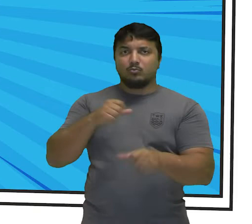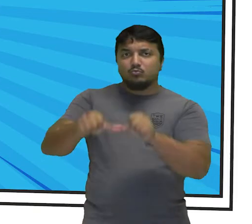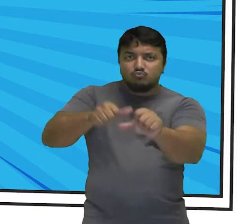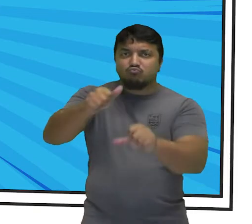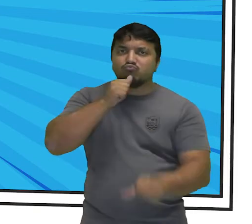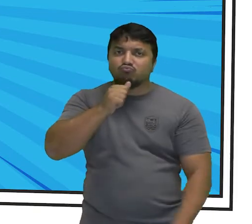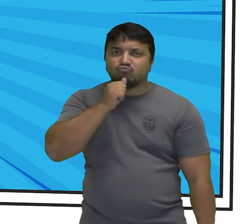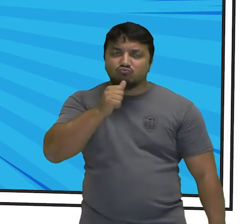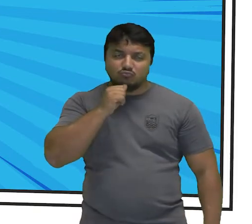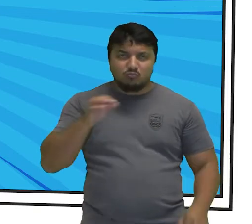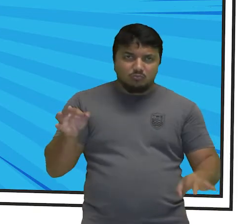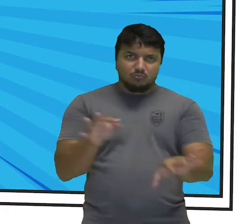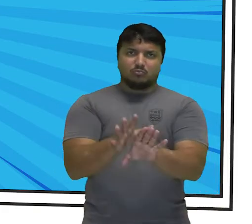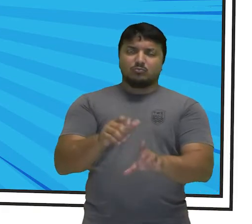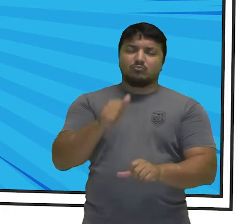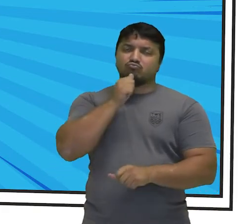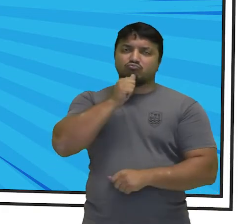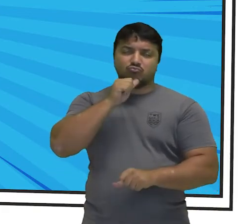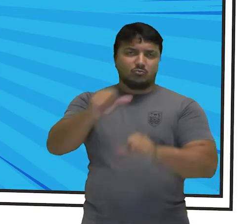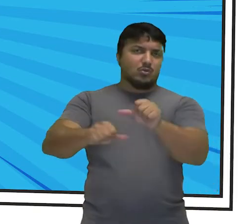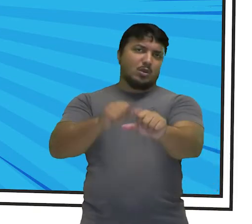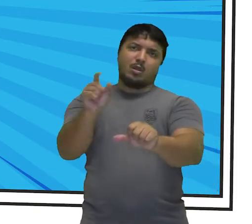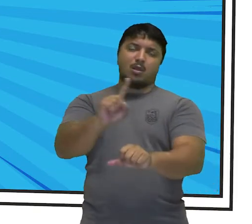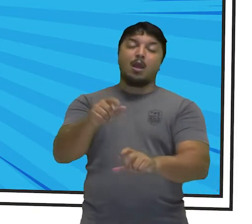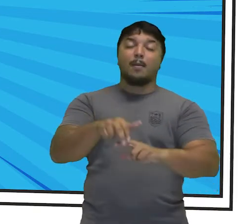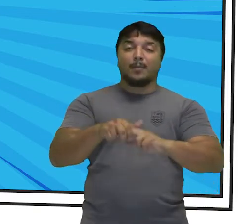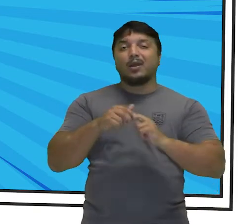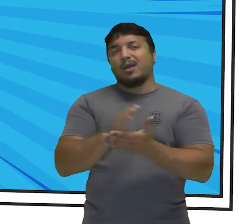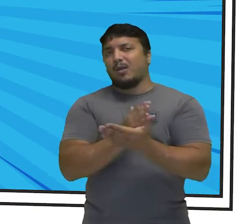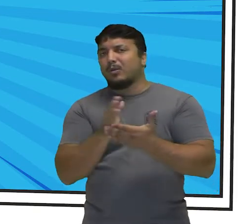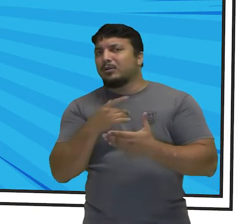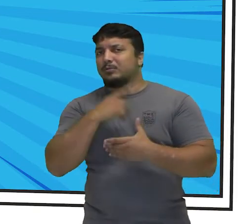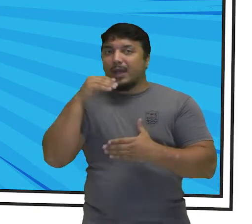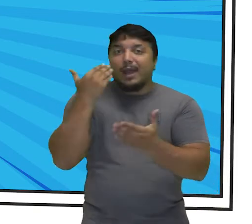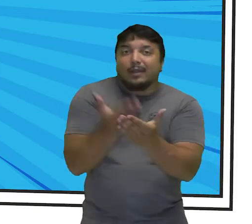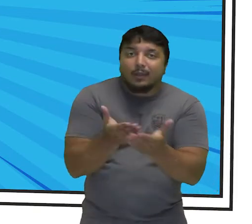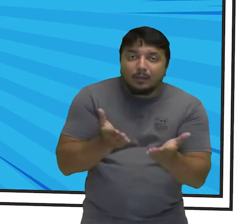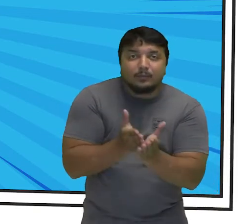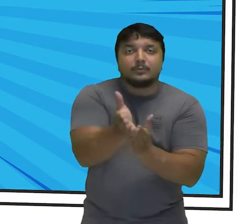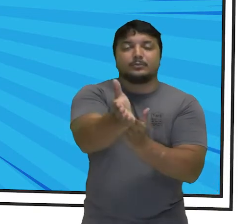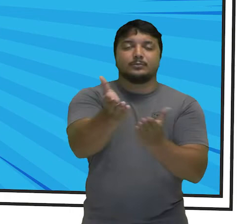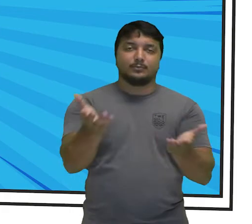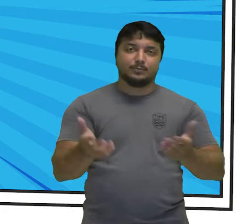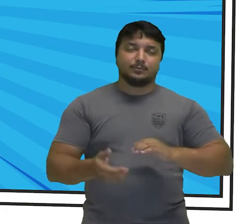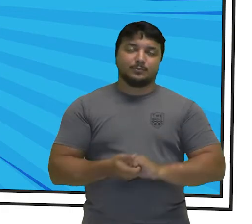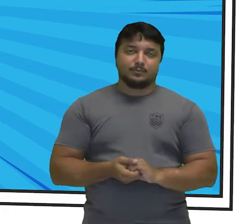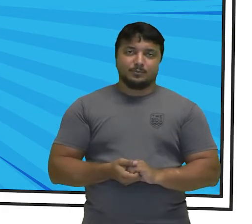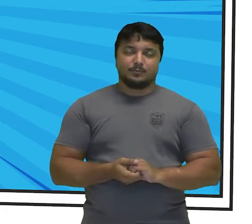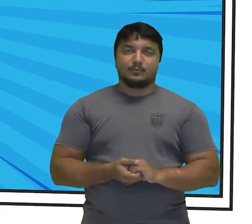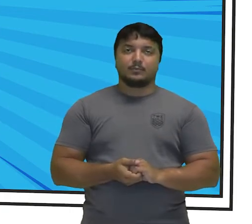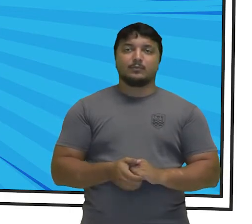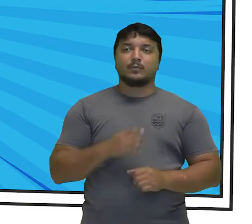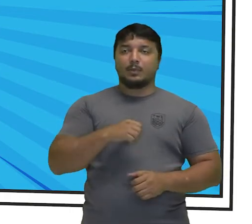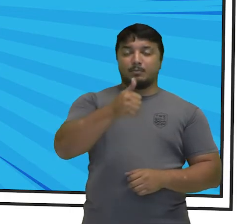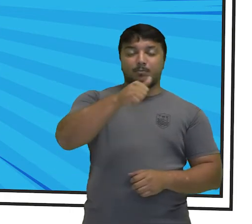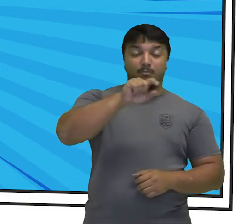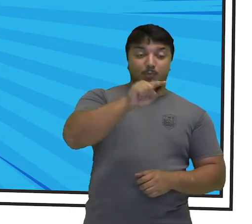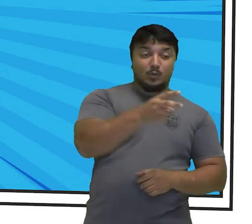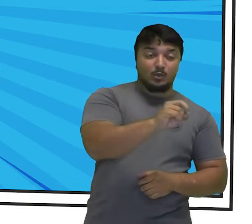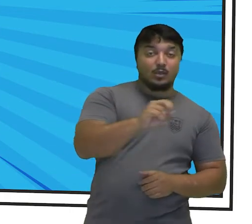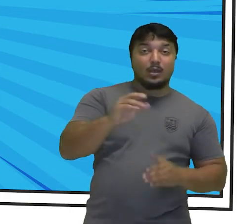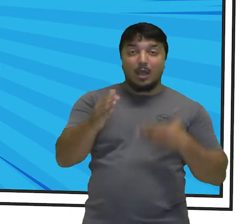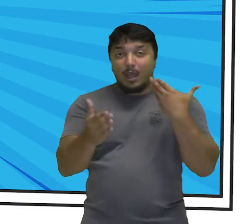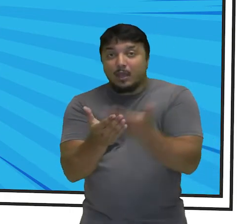mudei efetivamente o sistema econômico. Na verdade, para alguns críticos, o Brasil não mudou nada. De 1500 para cá, nós ainda